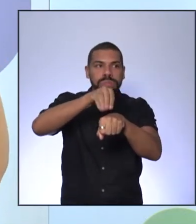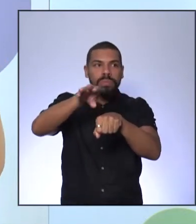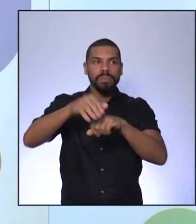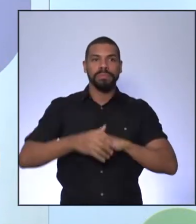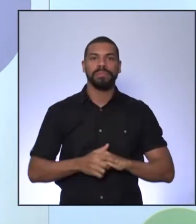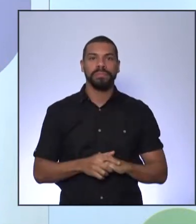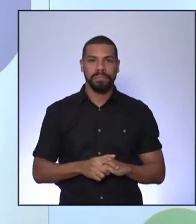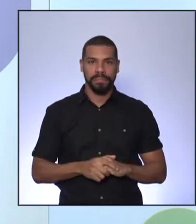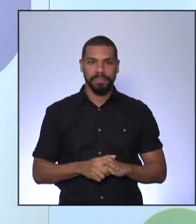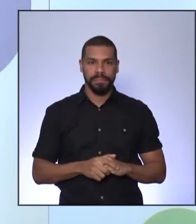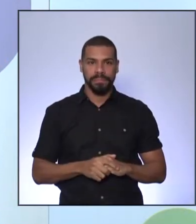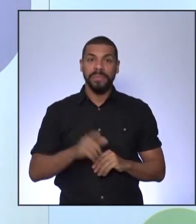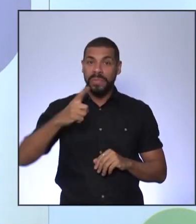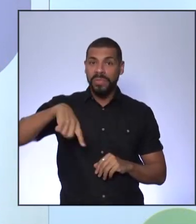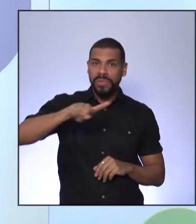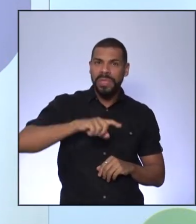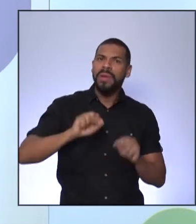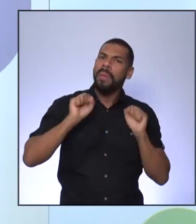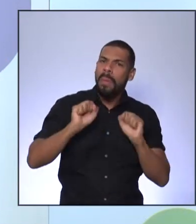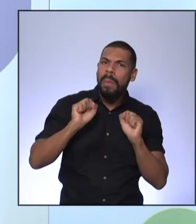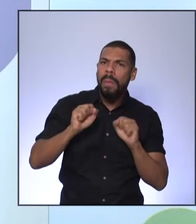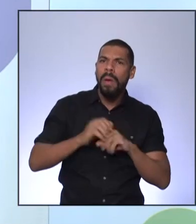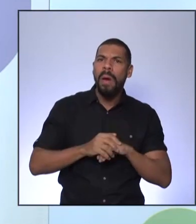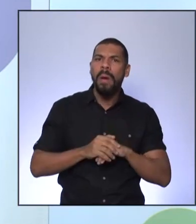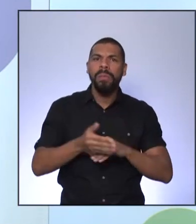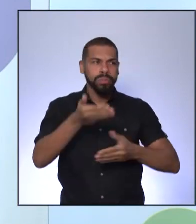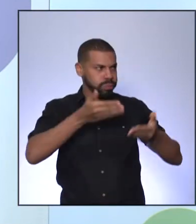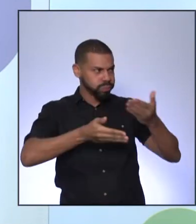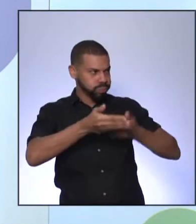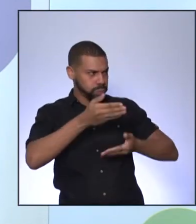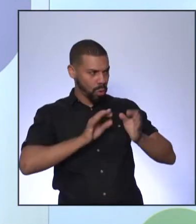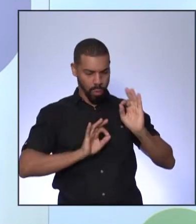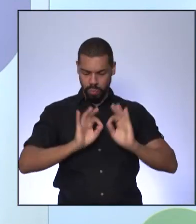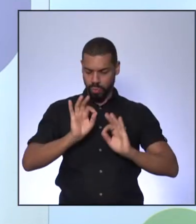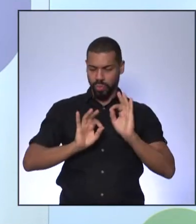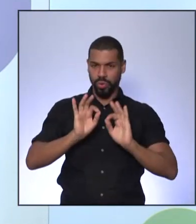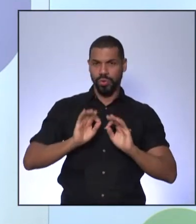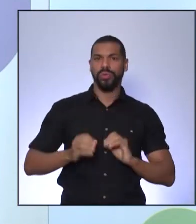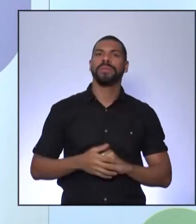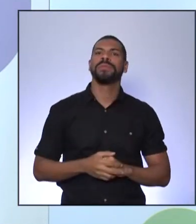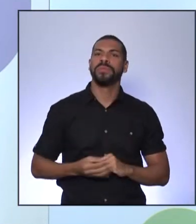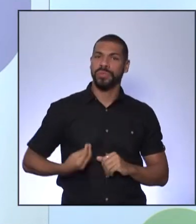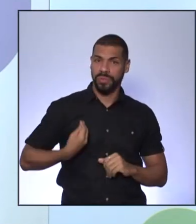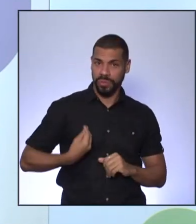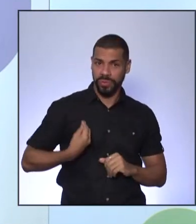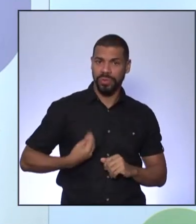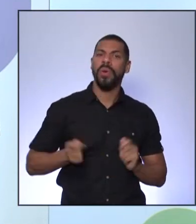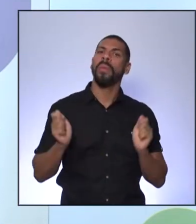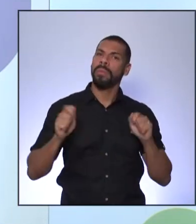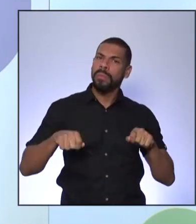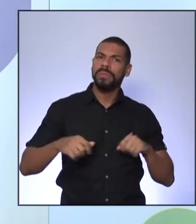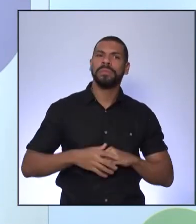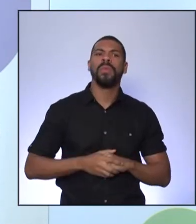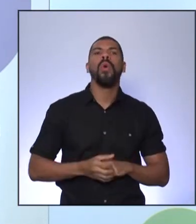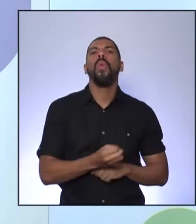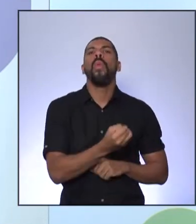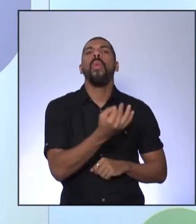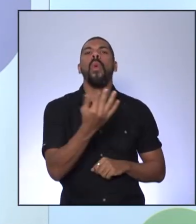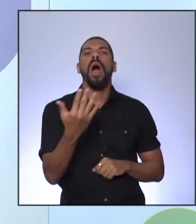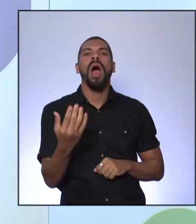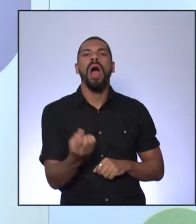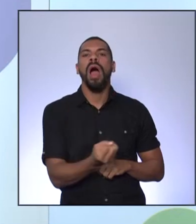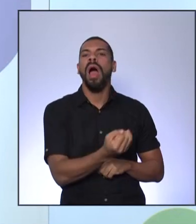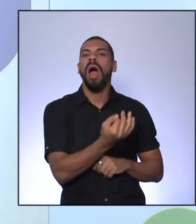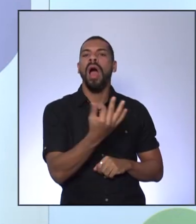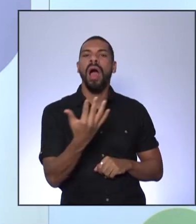e vocês podem alterar o projeto de vida de vocês? Pode. Quantas formas, quantas vezes